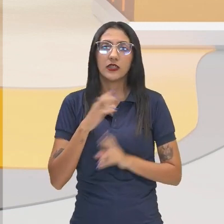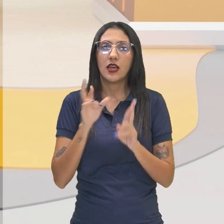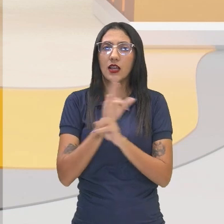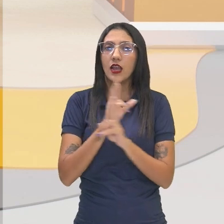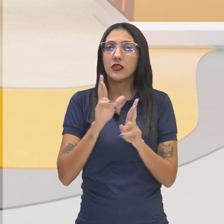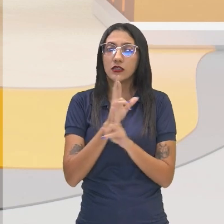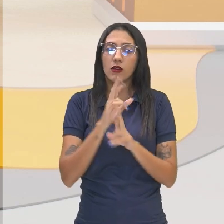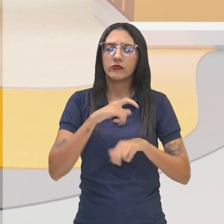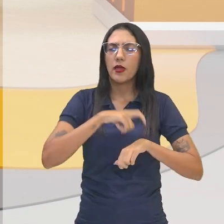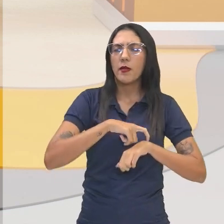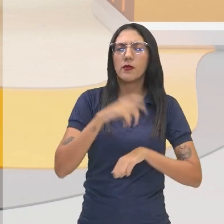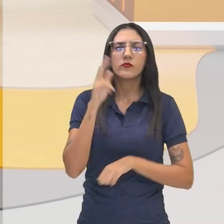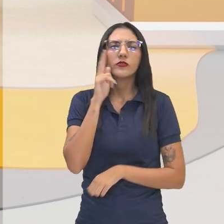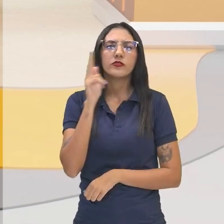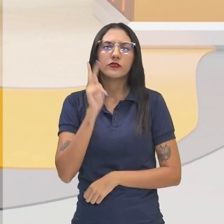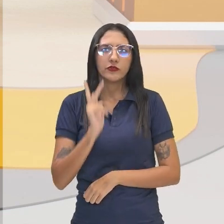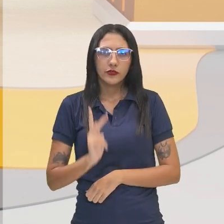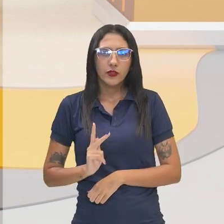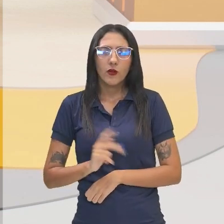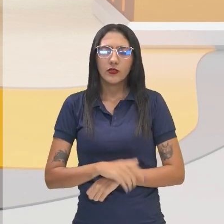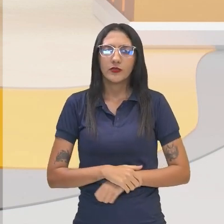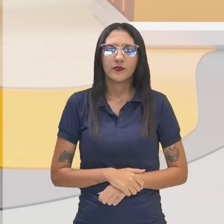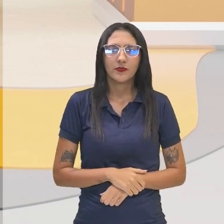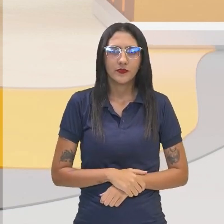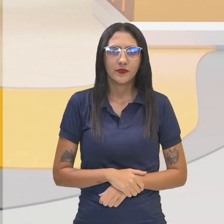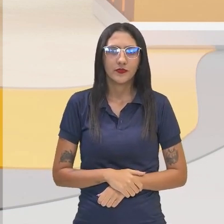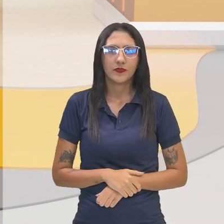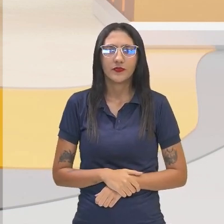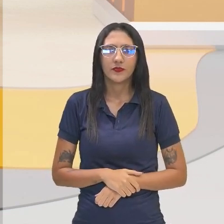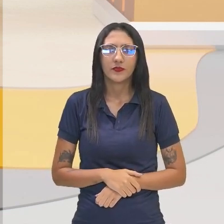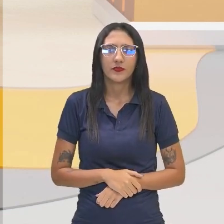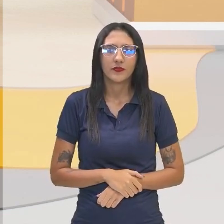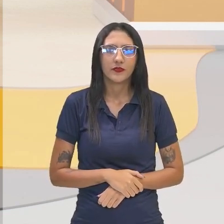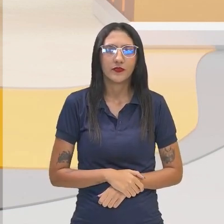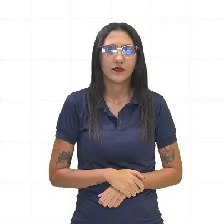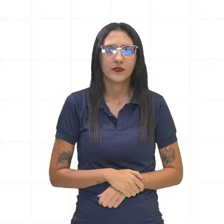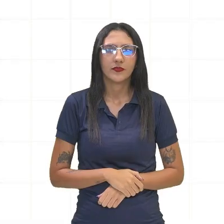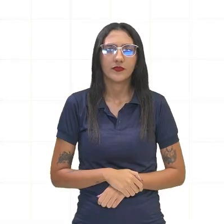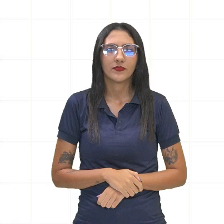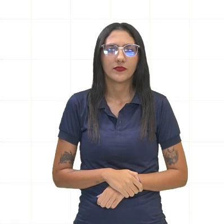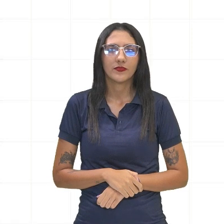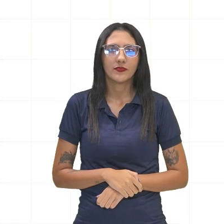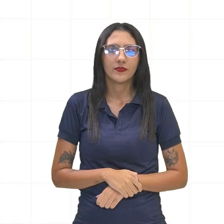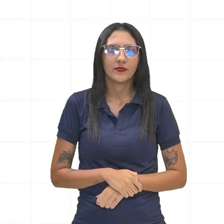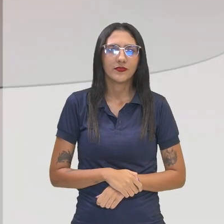tempo e a história. Como nós podemos verificar no quadro.